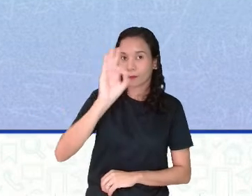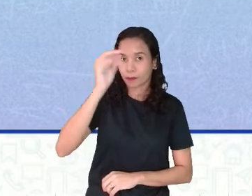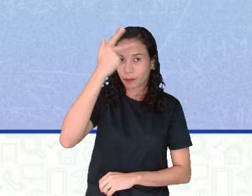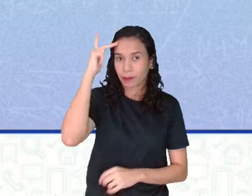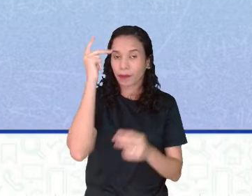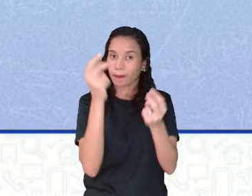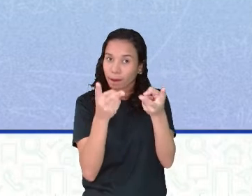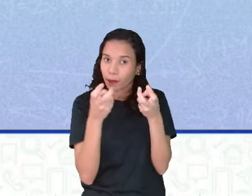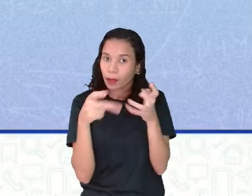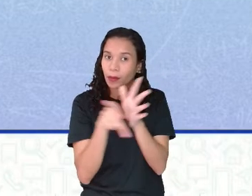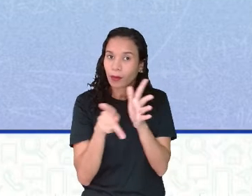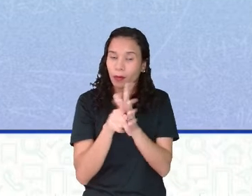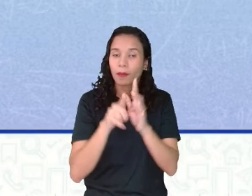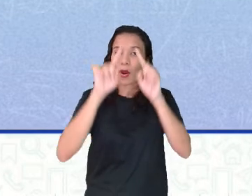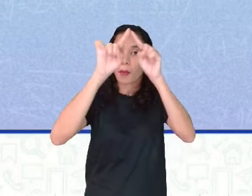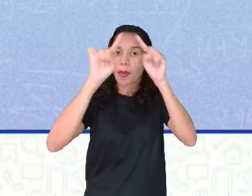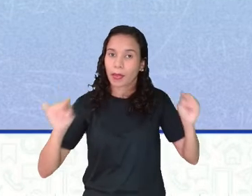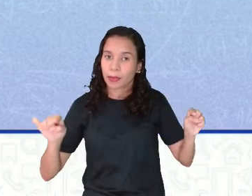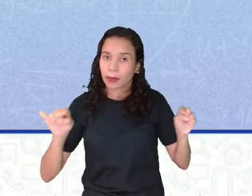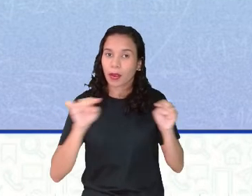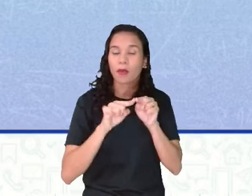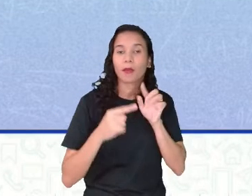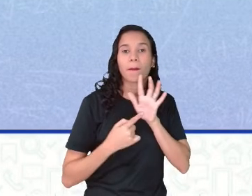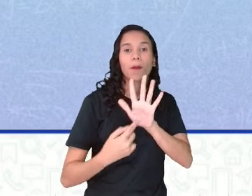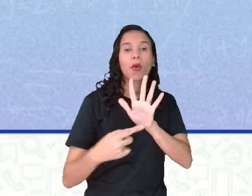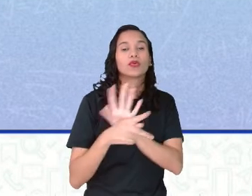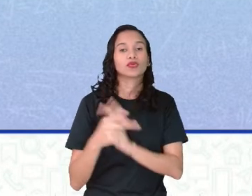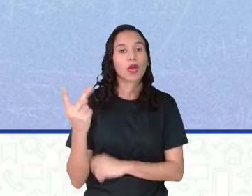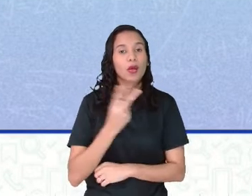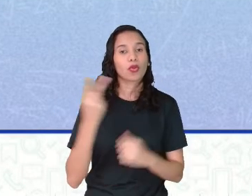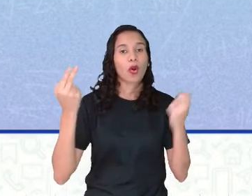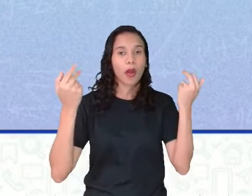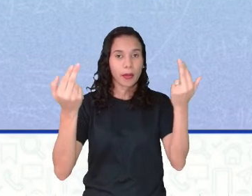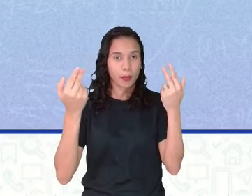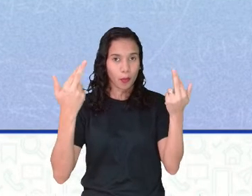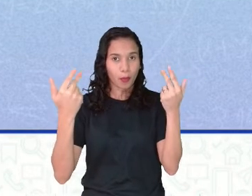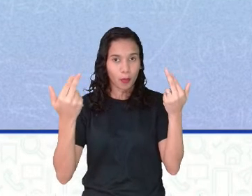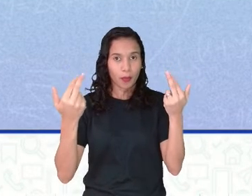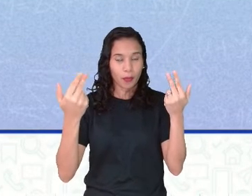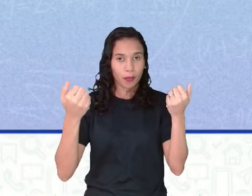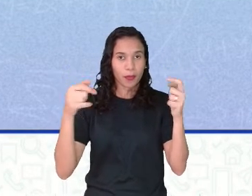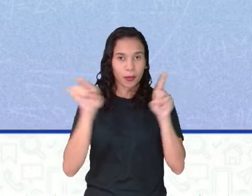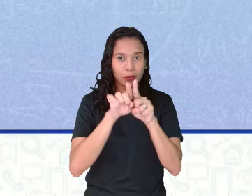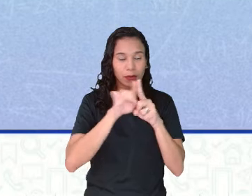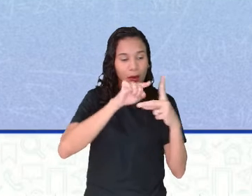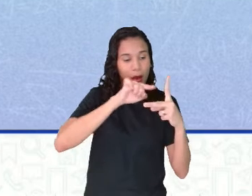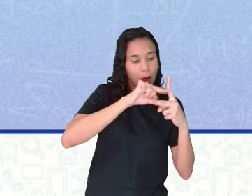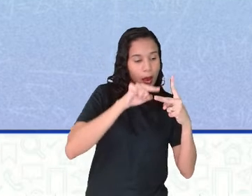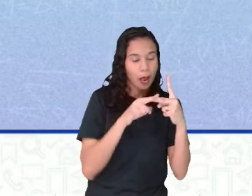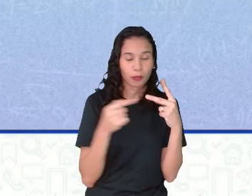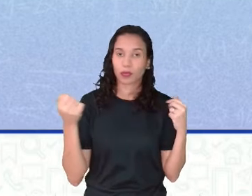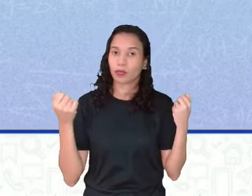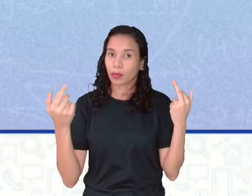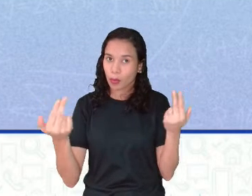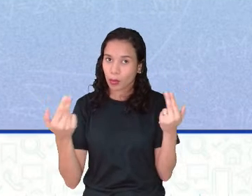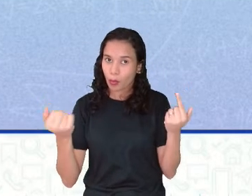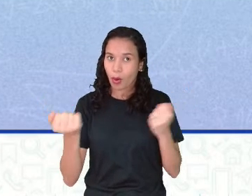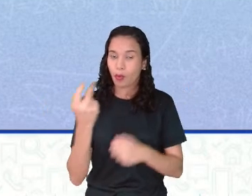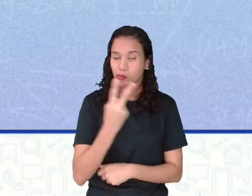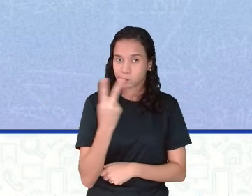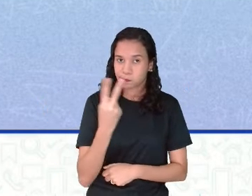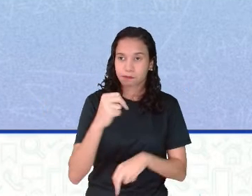no triângulo, certo? Que apresenta 2 lados iguais e 2 ângulos iguais, tá? Ou seja, de mesma